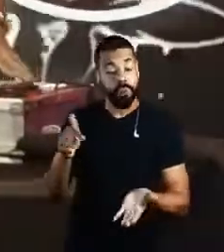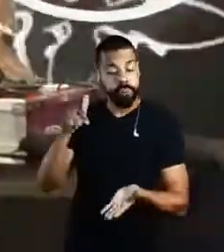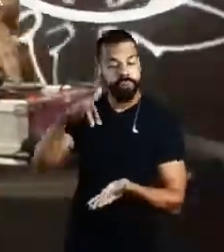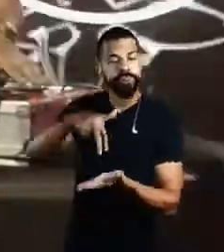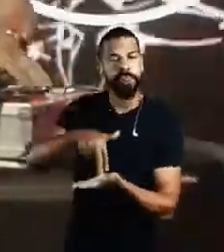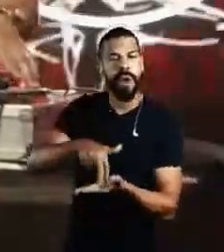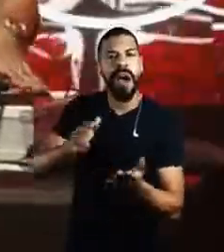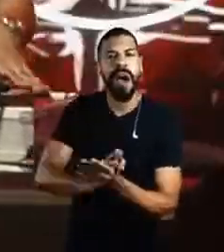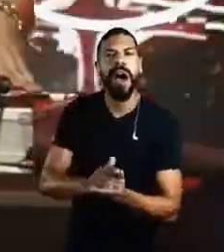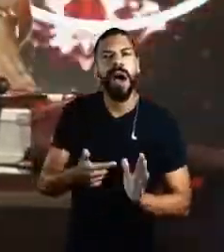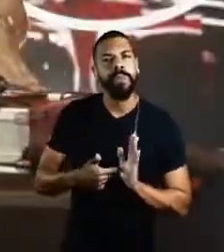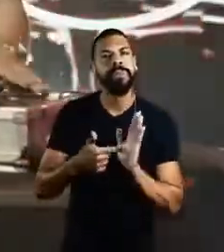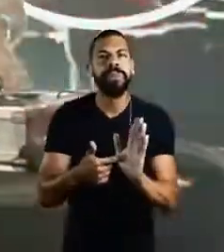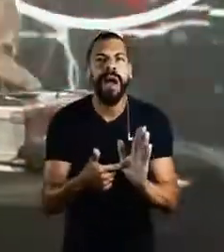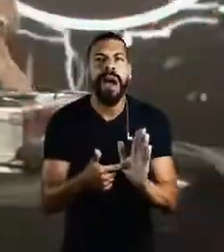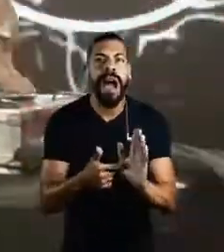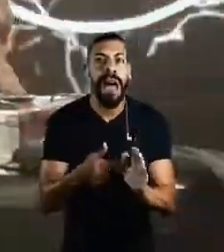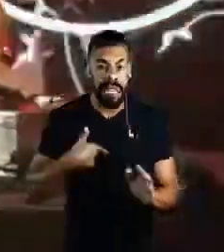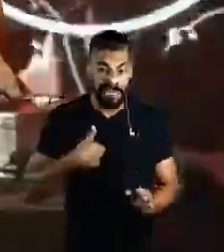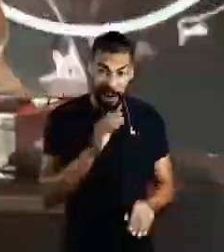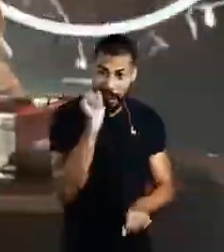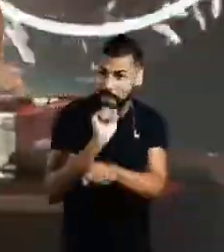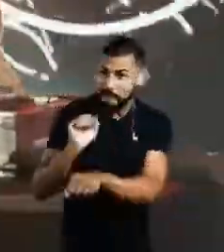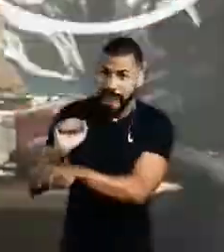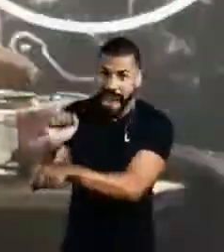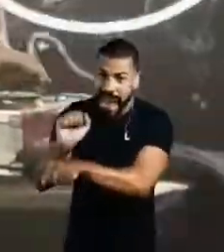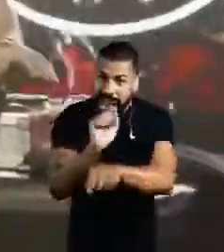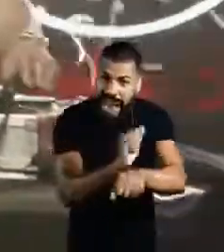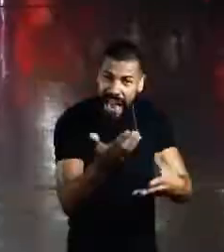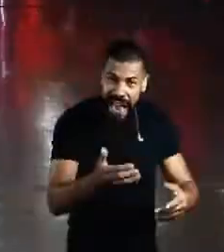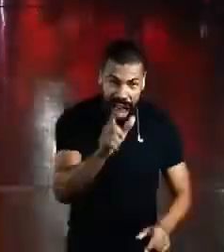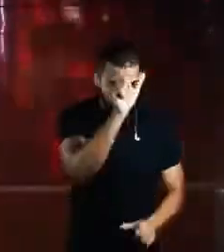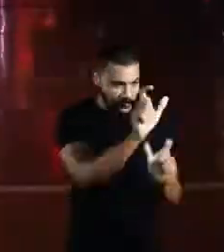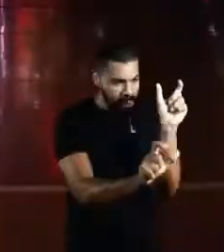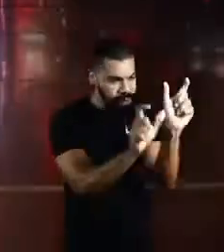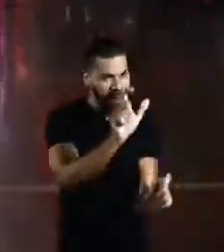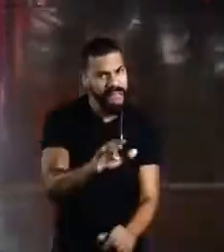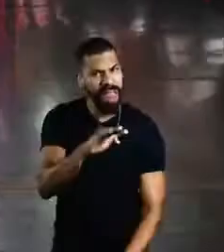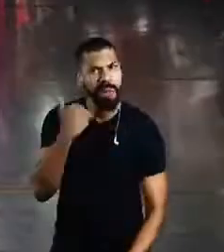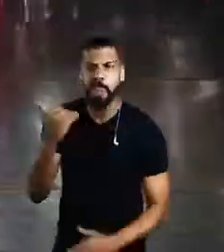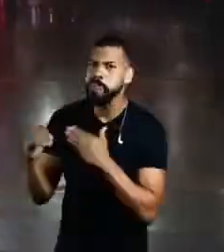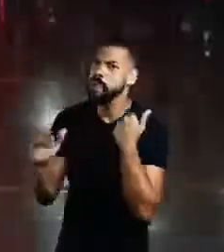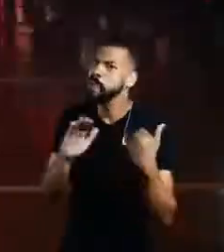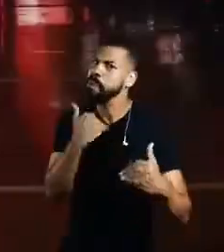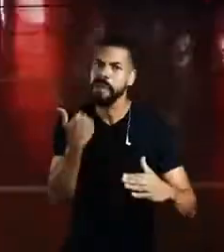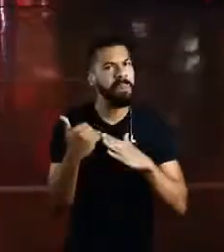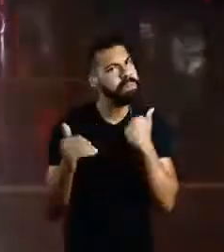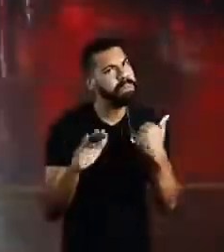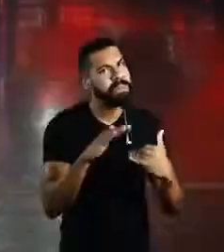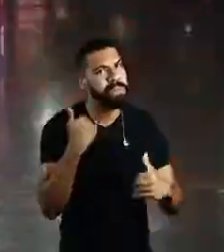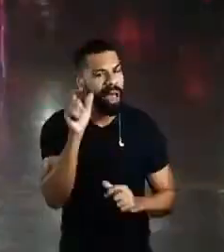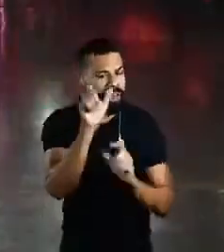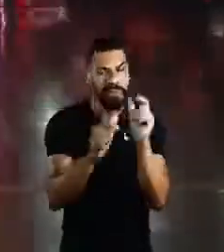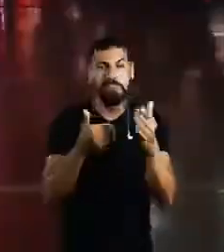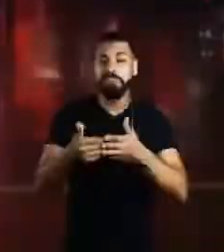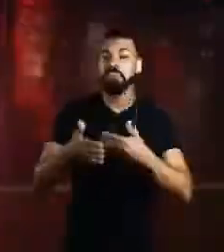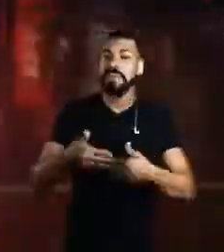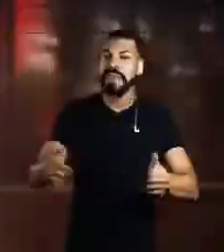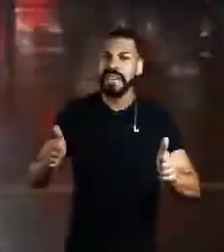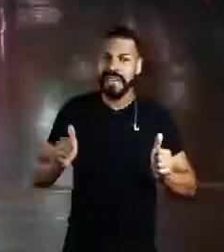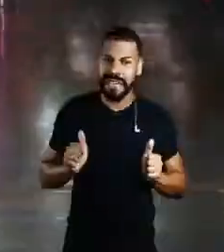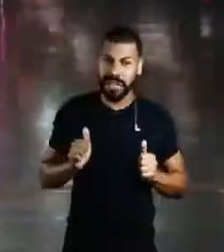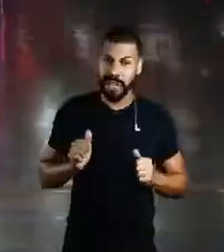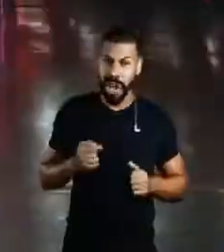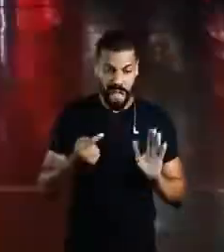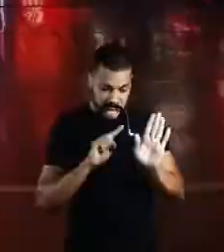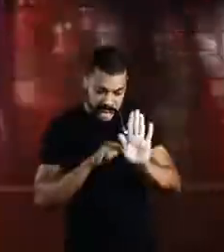eu meto o pé na porta. Chega de ver... E minha gente morta, nem intenção nenhuma, pra eles tanto faz. Eu denuncio